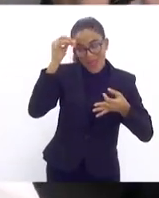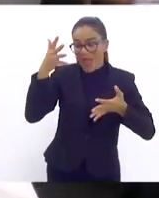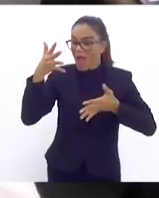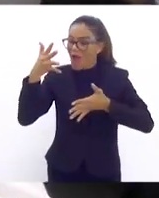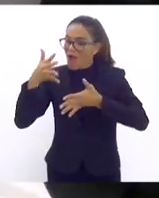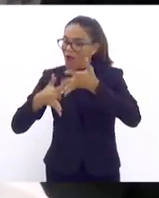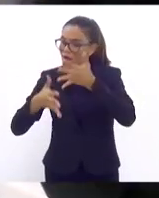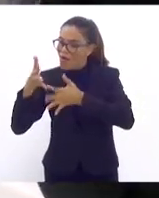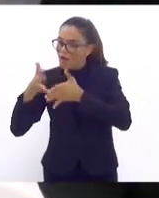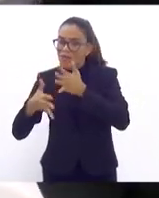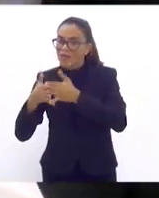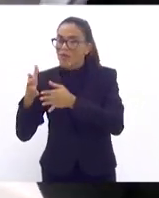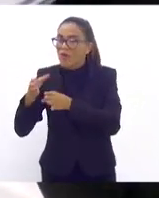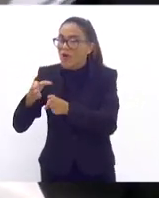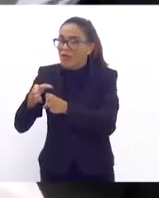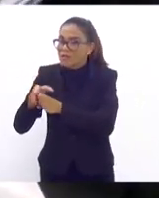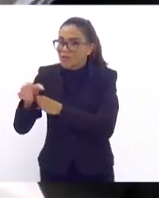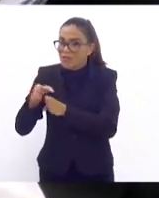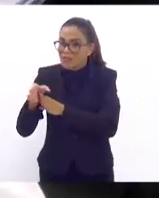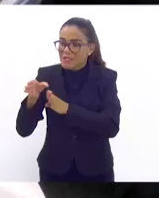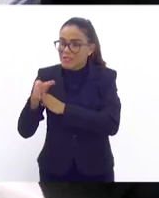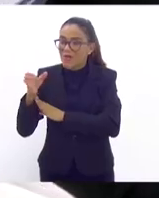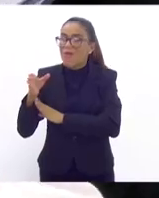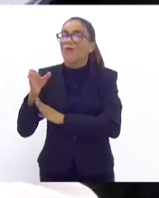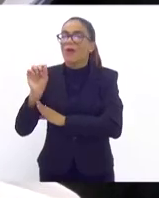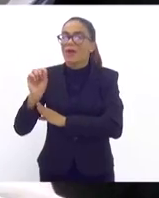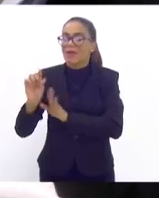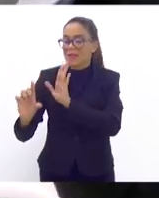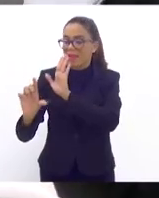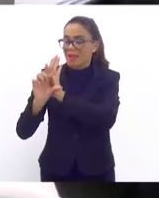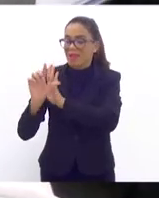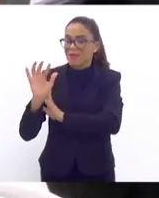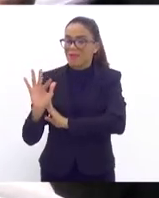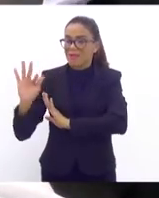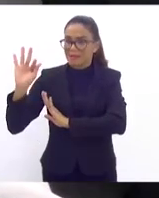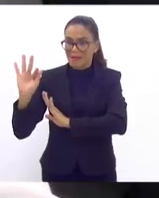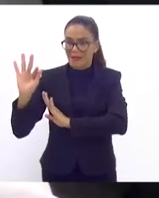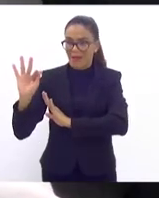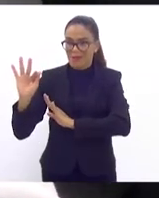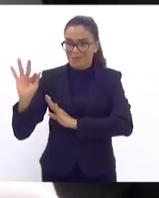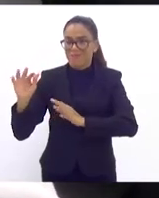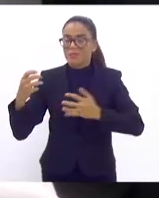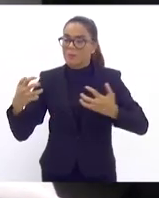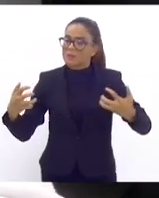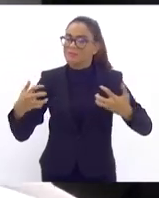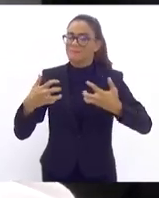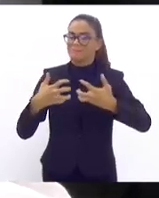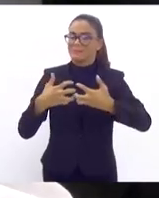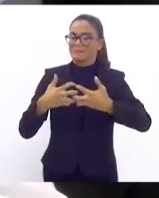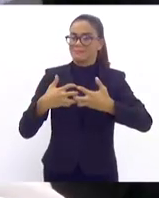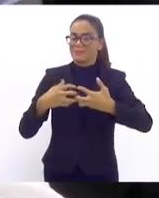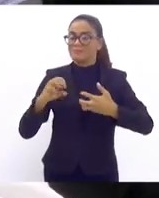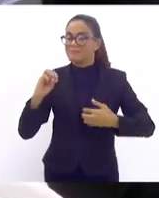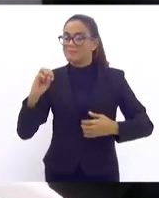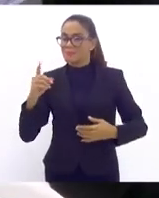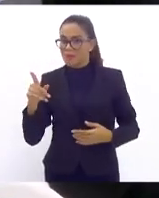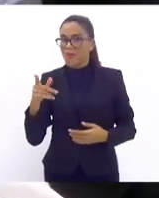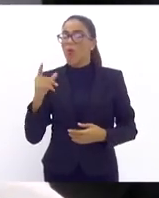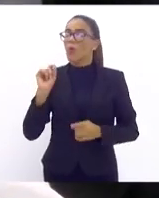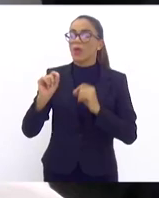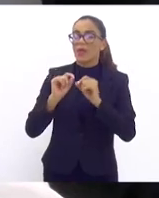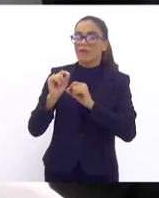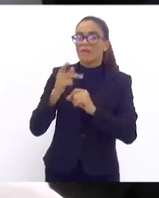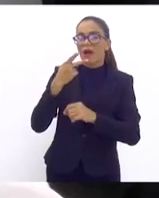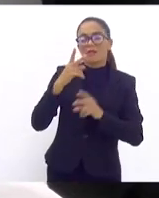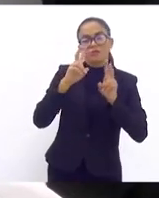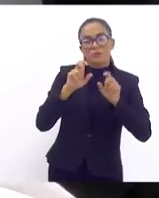com as normas federais já existentes nessa questão das operações que dizem do cerco